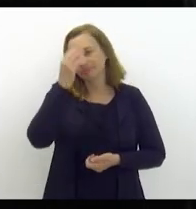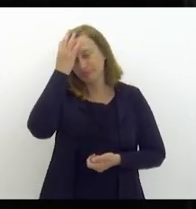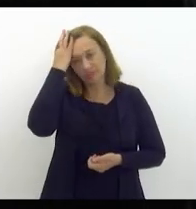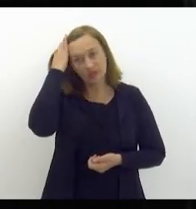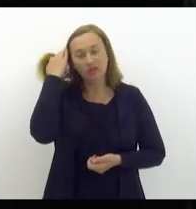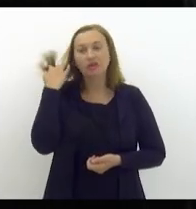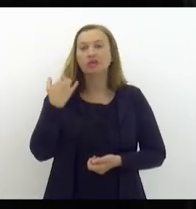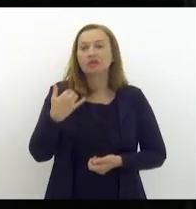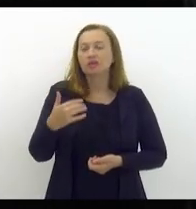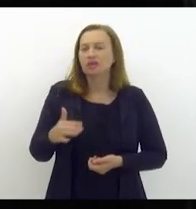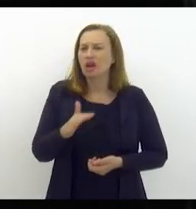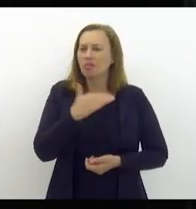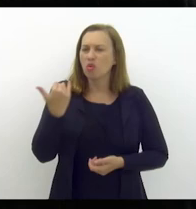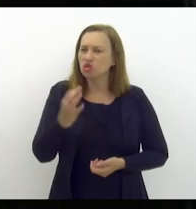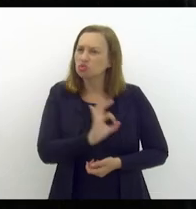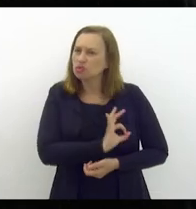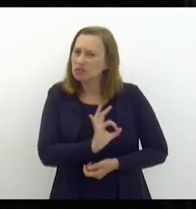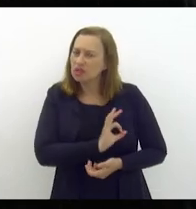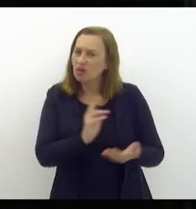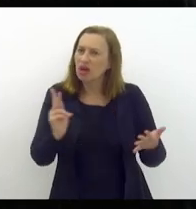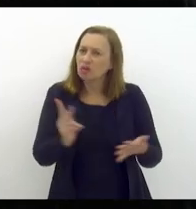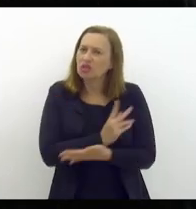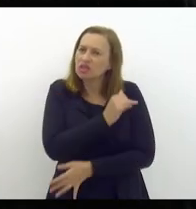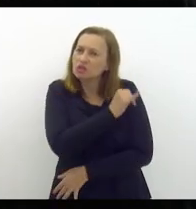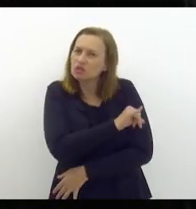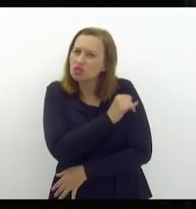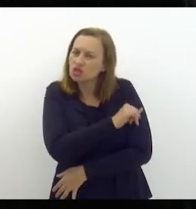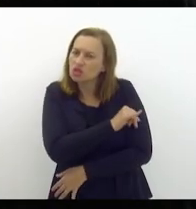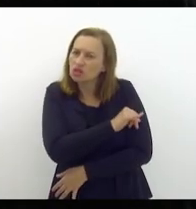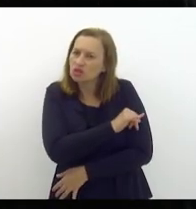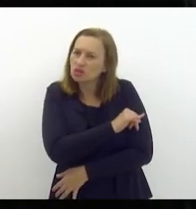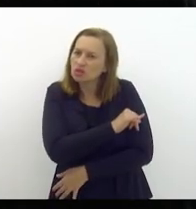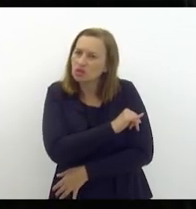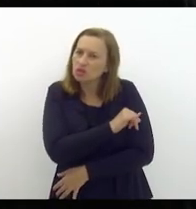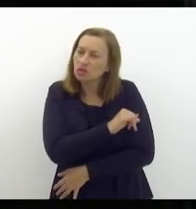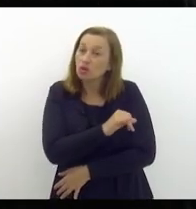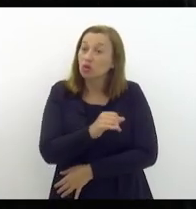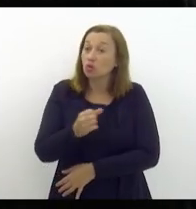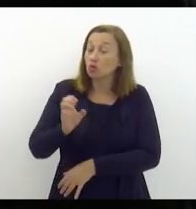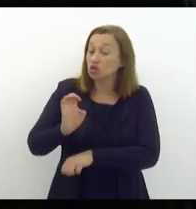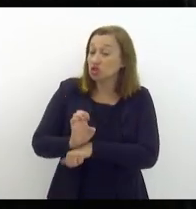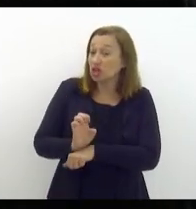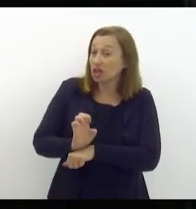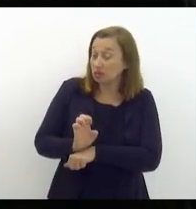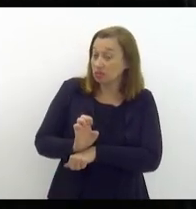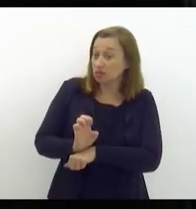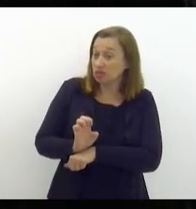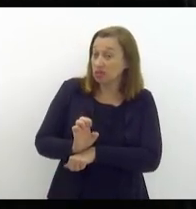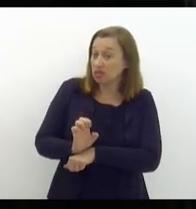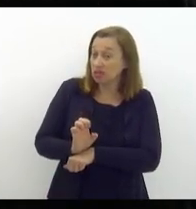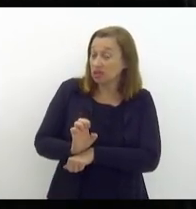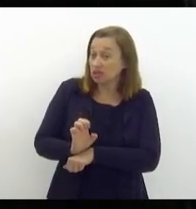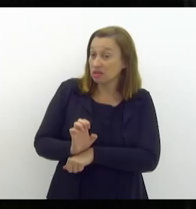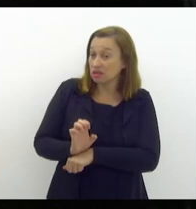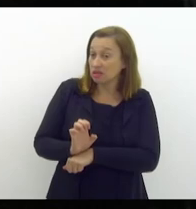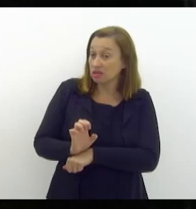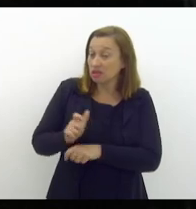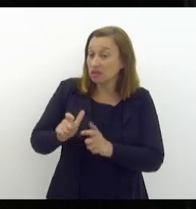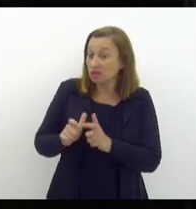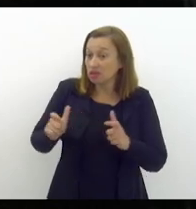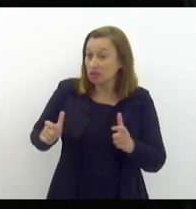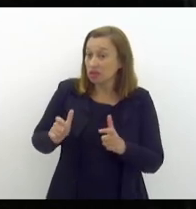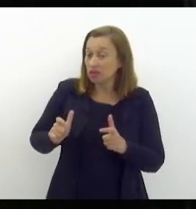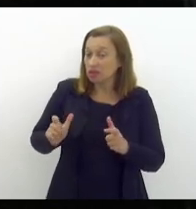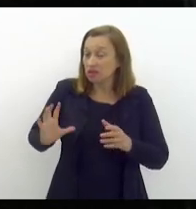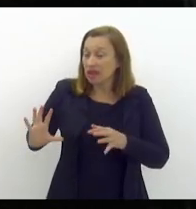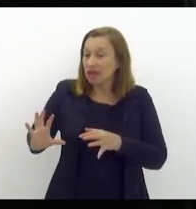O assassinato de policiais que acontece no Rio de Janeiro, na qual o Rio de Janeiro é o maior estado, está também diretamente ligado a